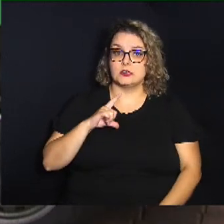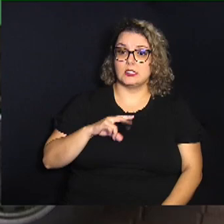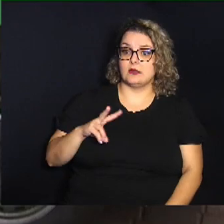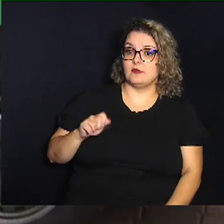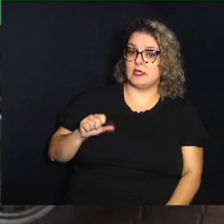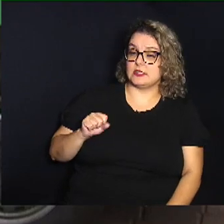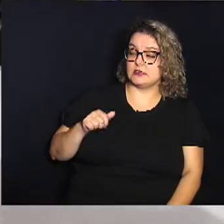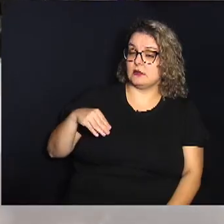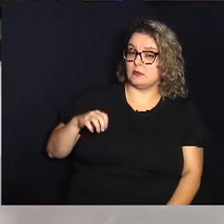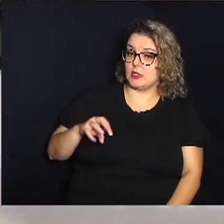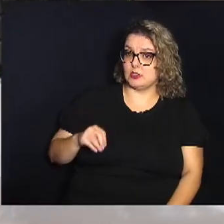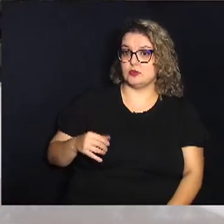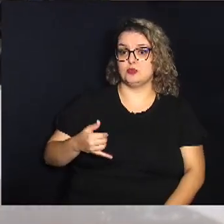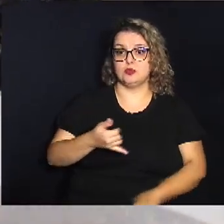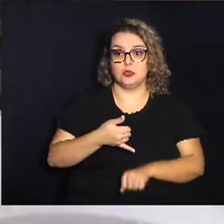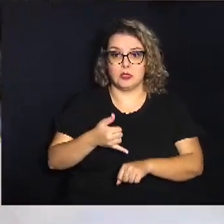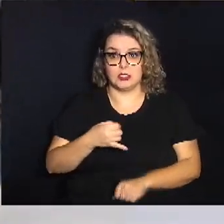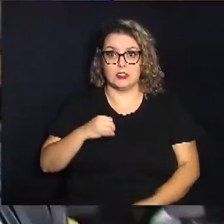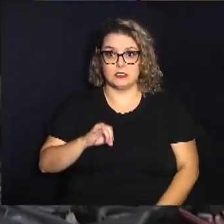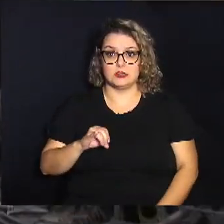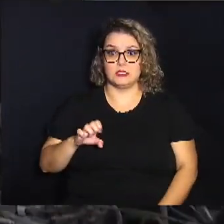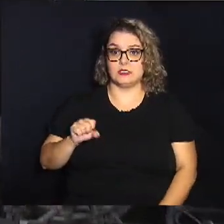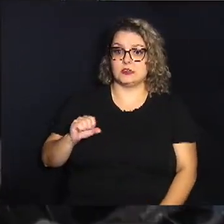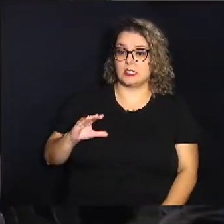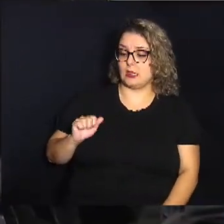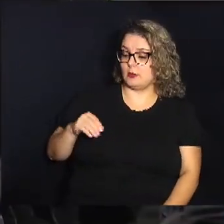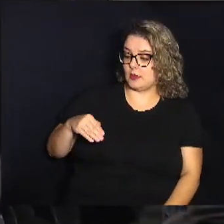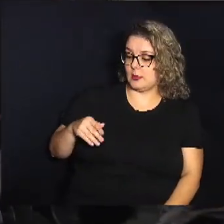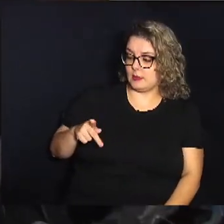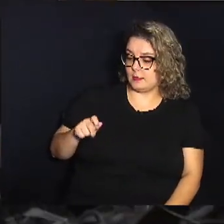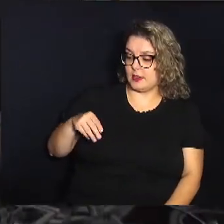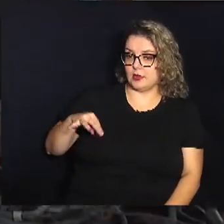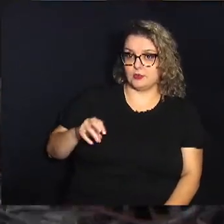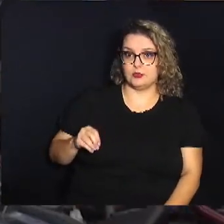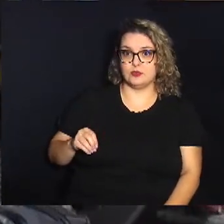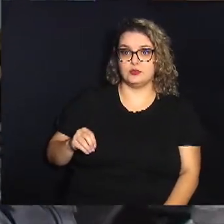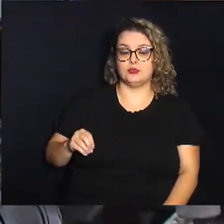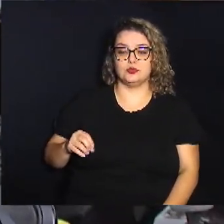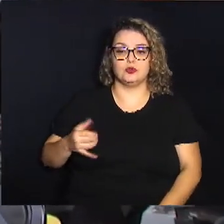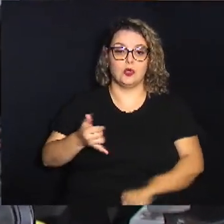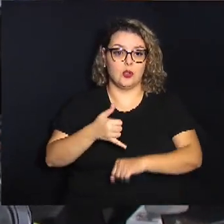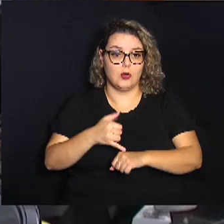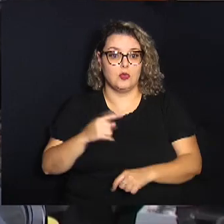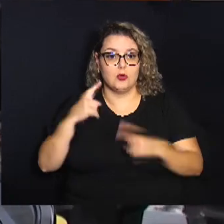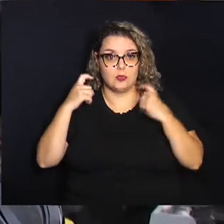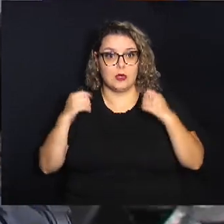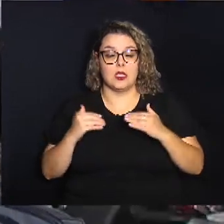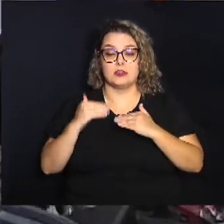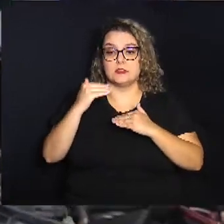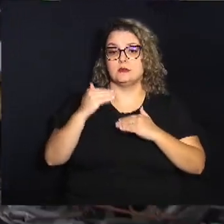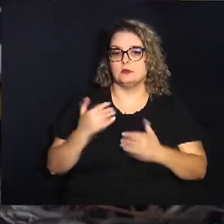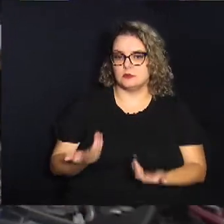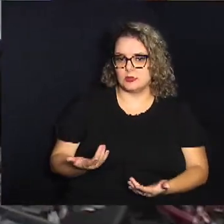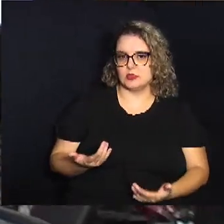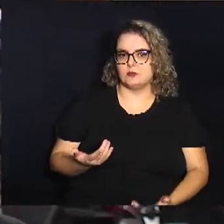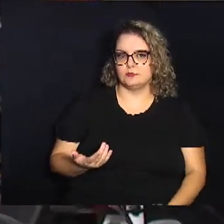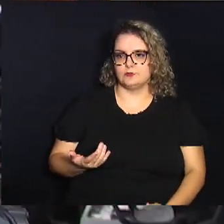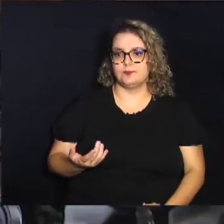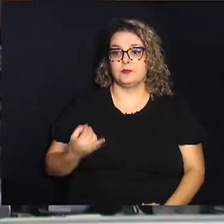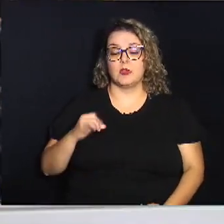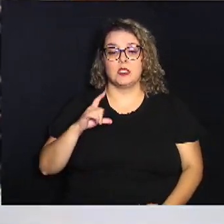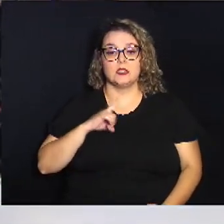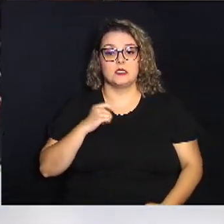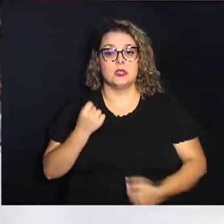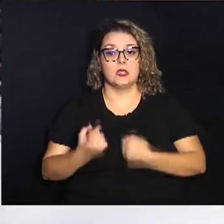óleo se há escapamento furado com ruídos acima do limite se tem